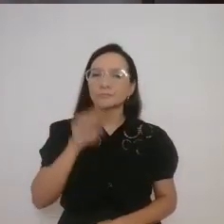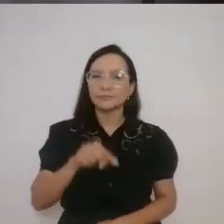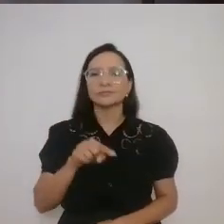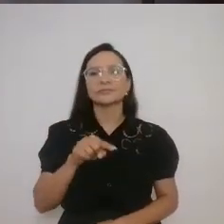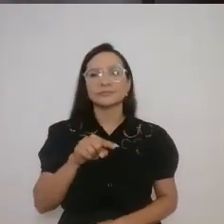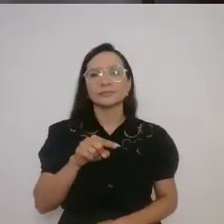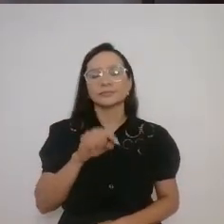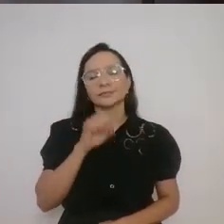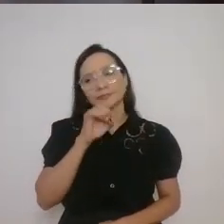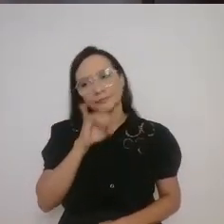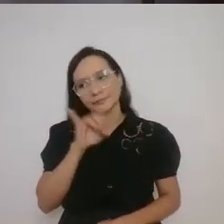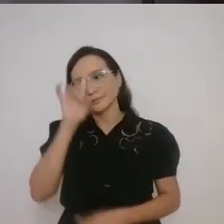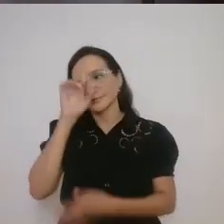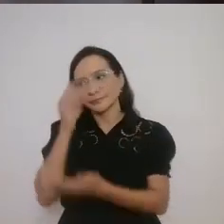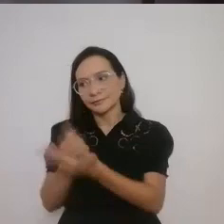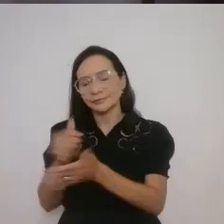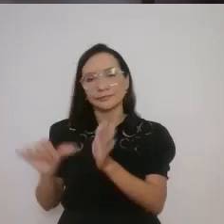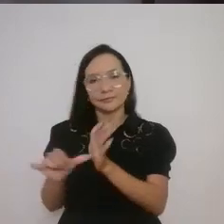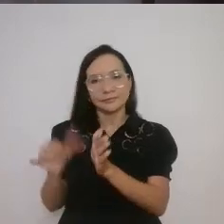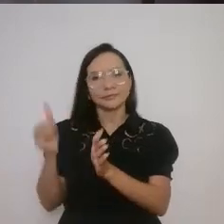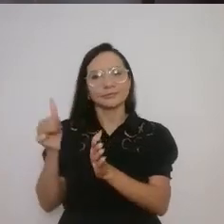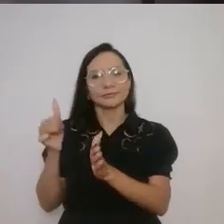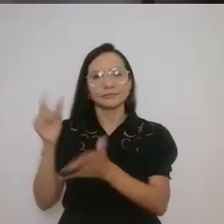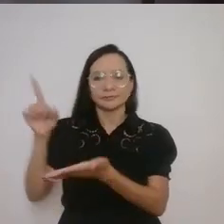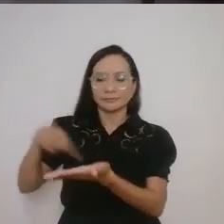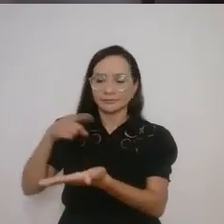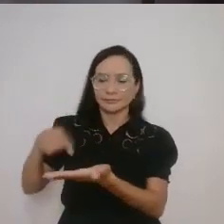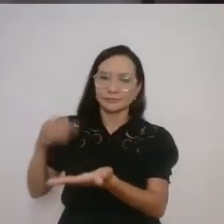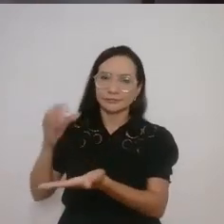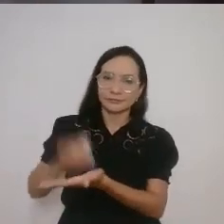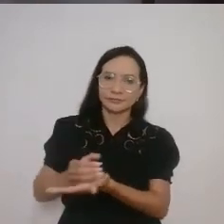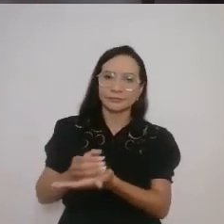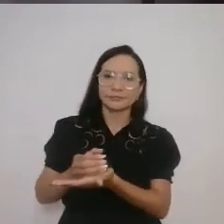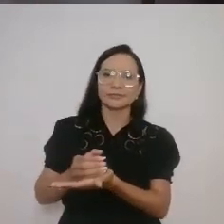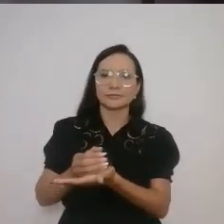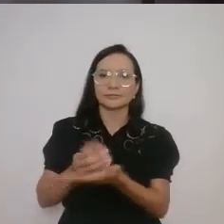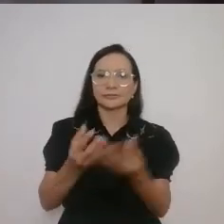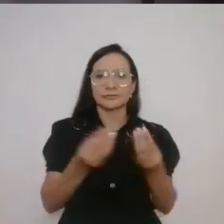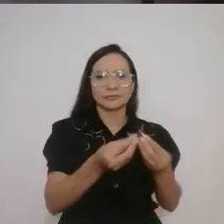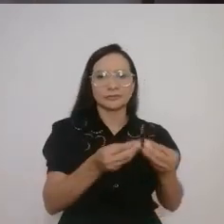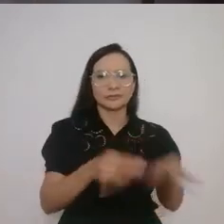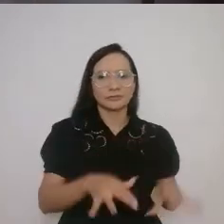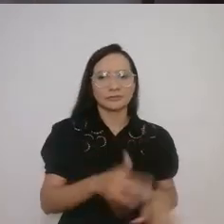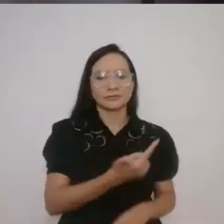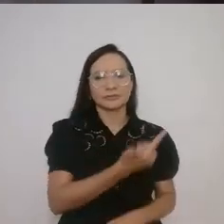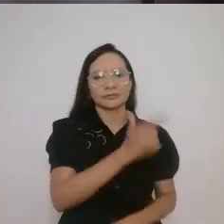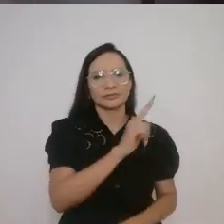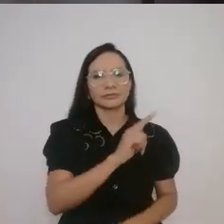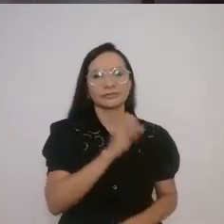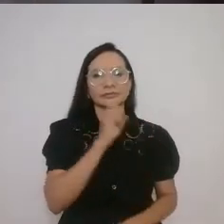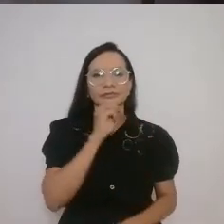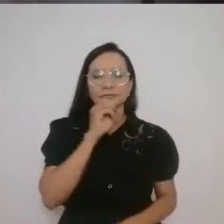decidir primeiro a nulidade prejudicará a análise pelos demais. Se decidir pela